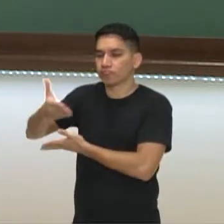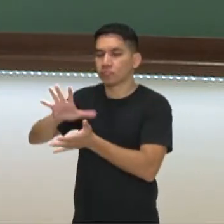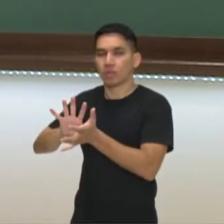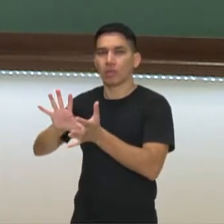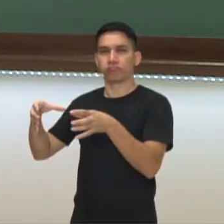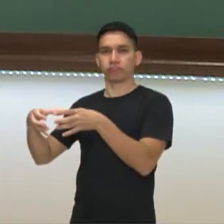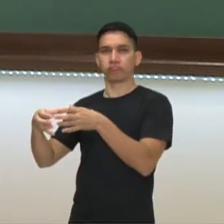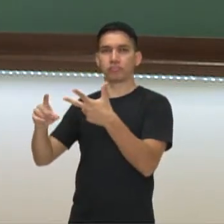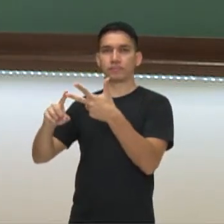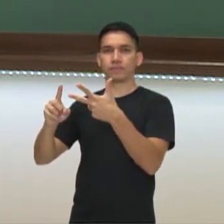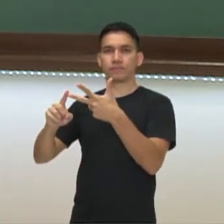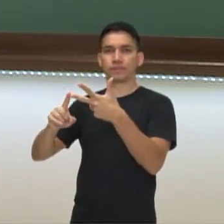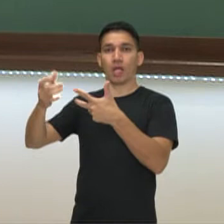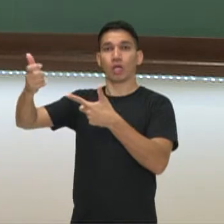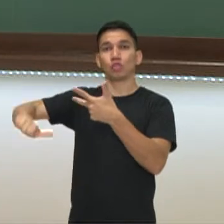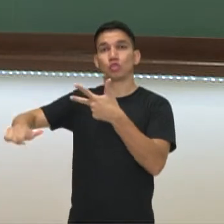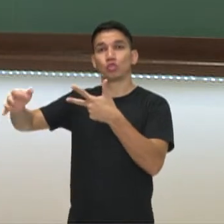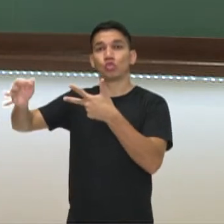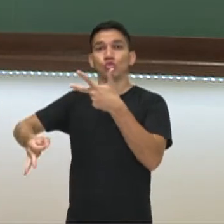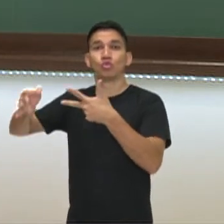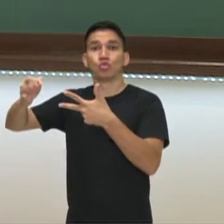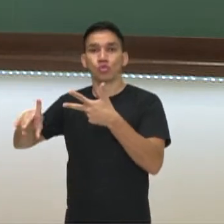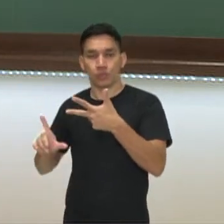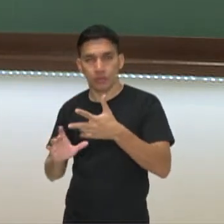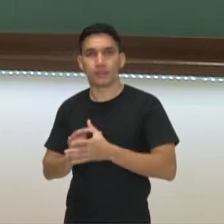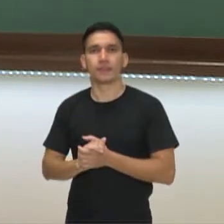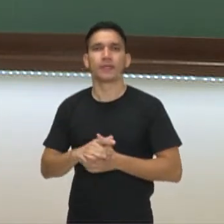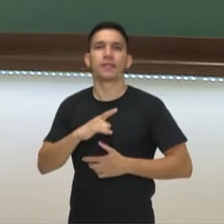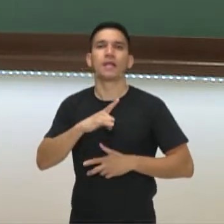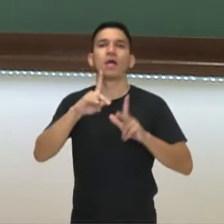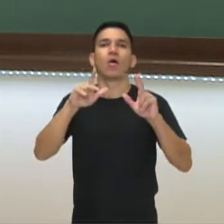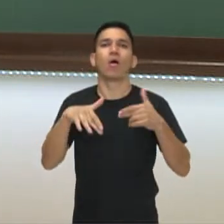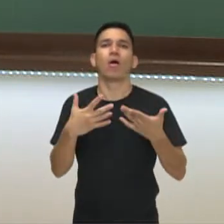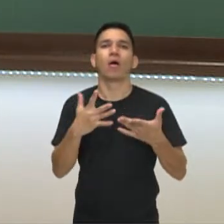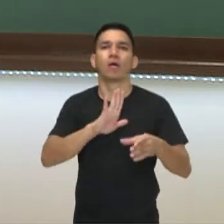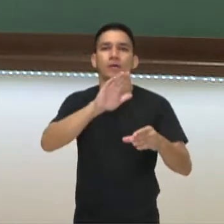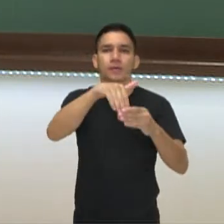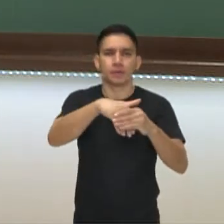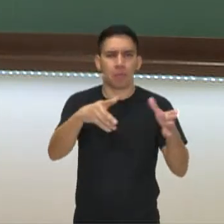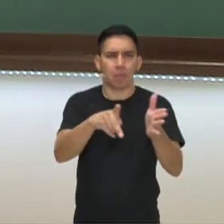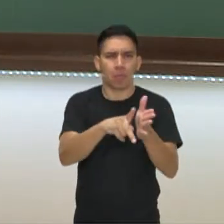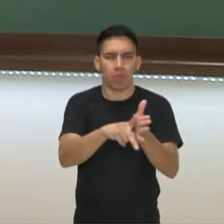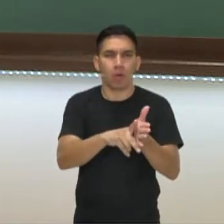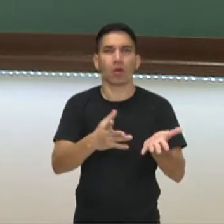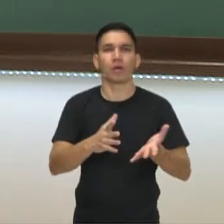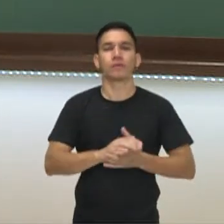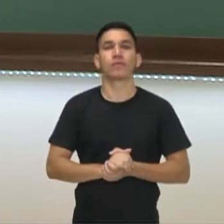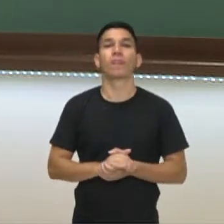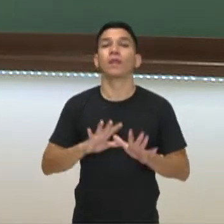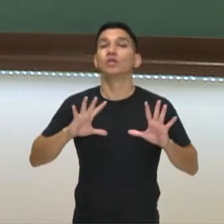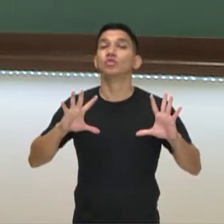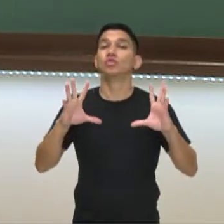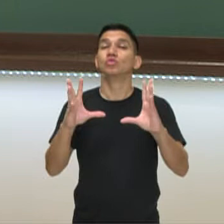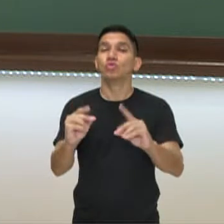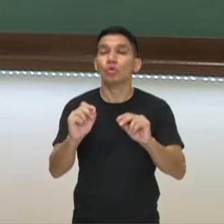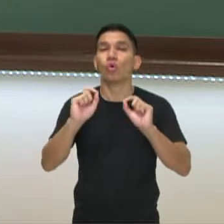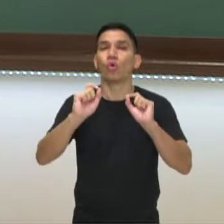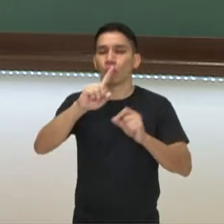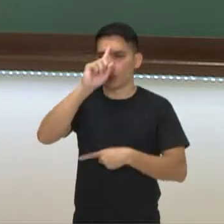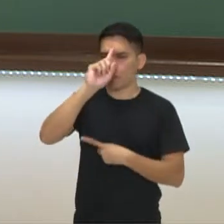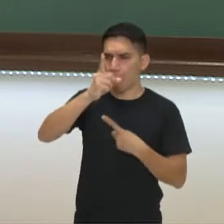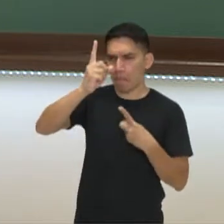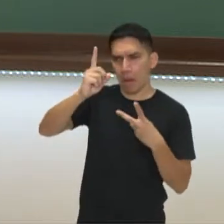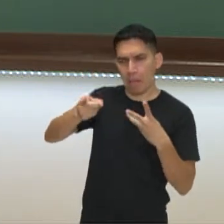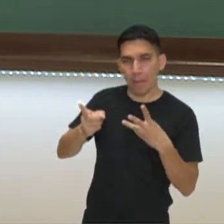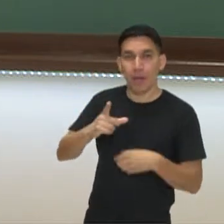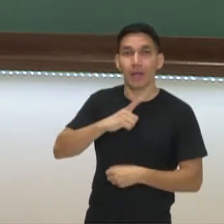forma como não há uma eleição, digamos assim, como não há um consentimento populacional, toda essa questão, então, do autoritarismo